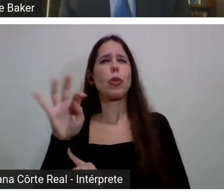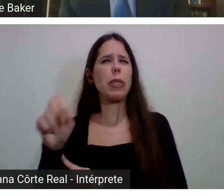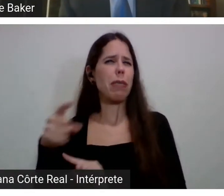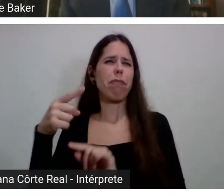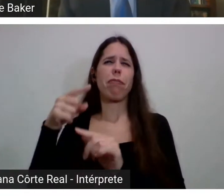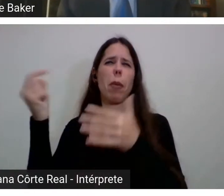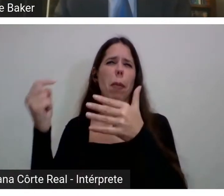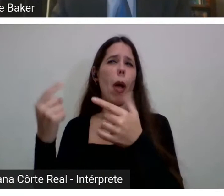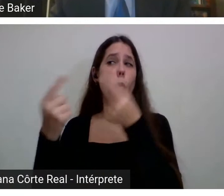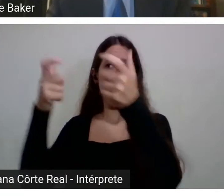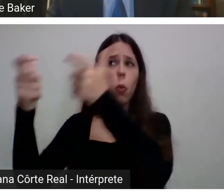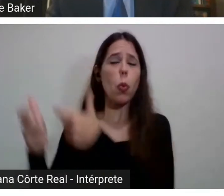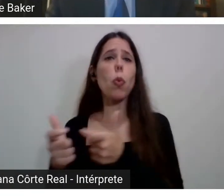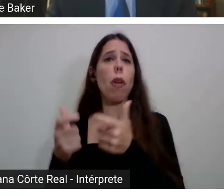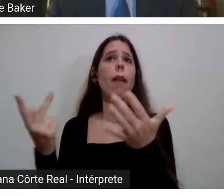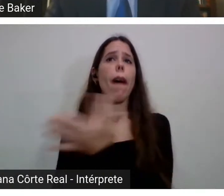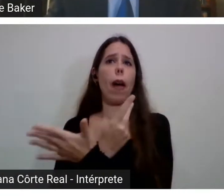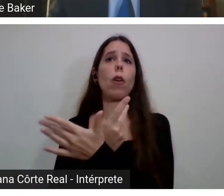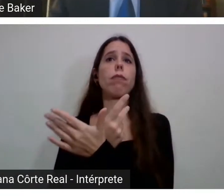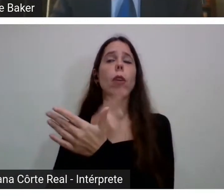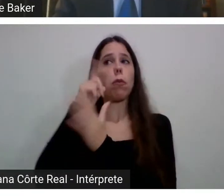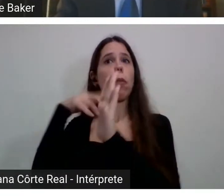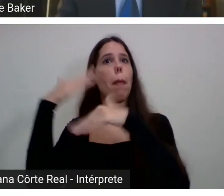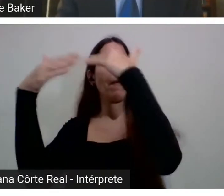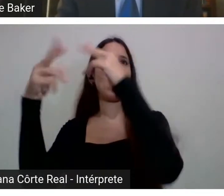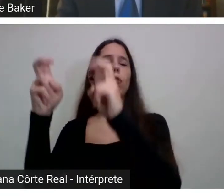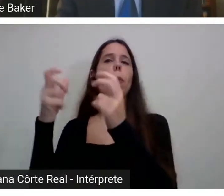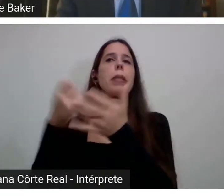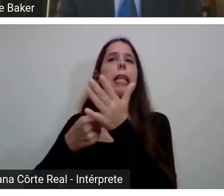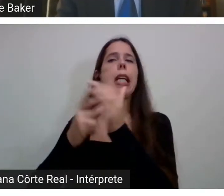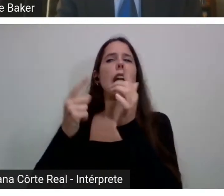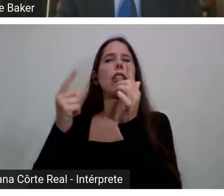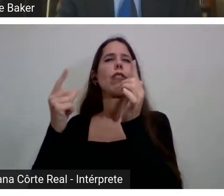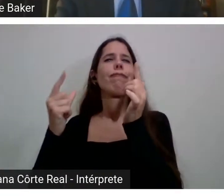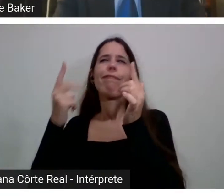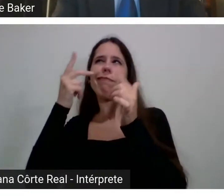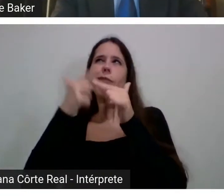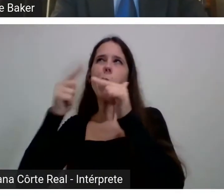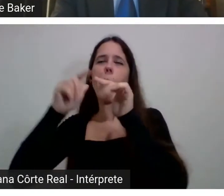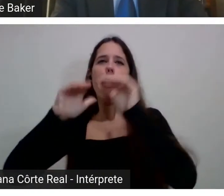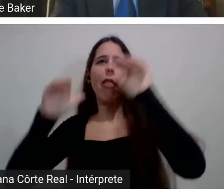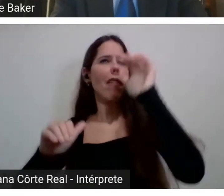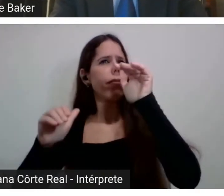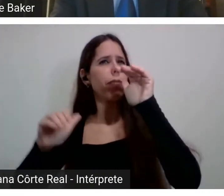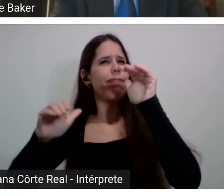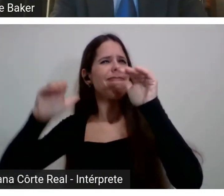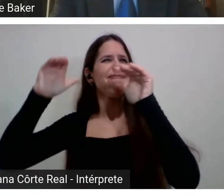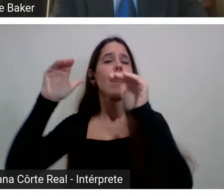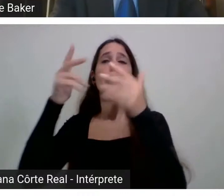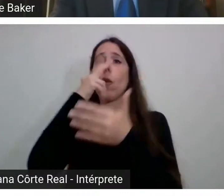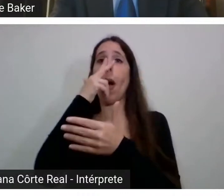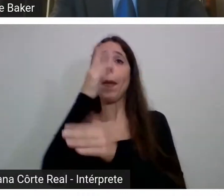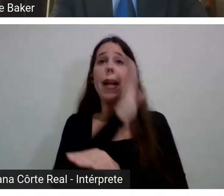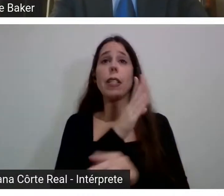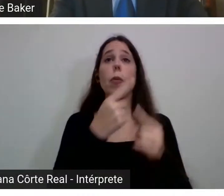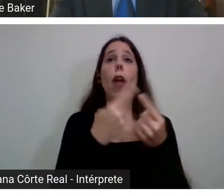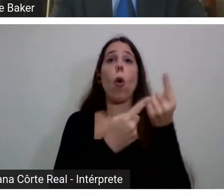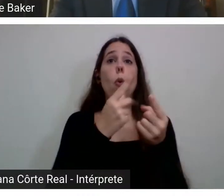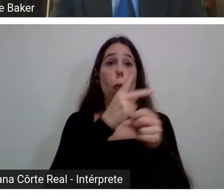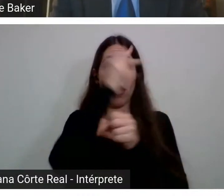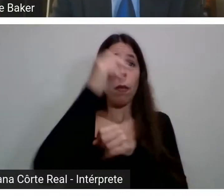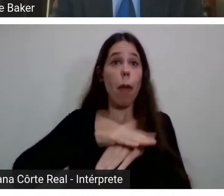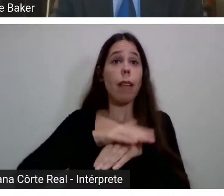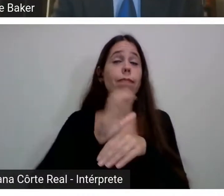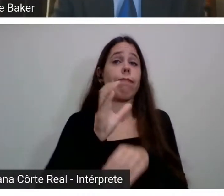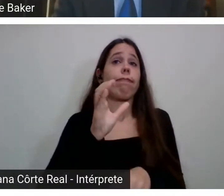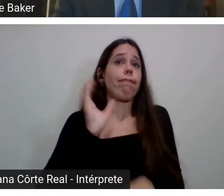as desigualdades, porque é como o Brasil, municípios mais ricos, né, como São Paulo, tem mais arrecadação própria e,